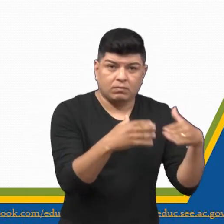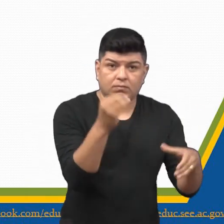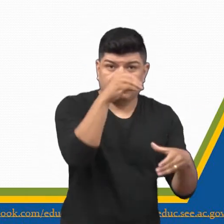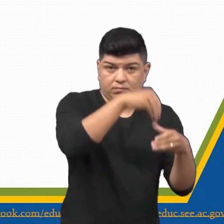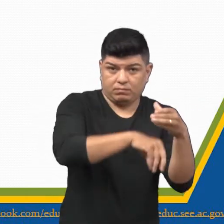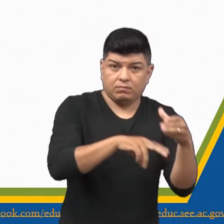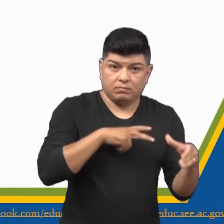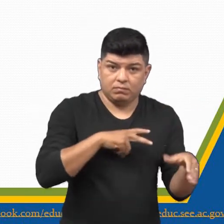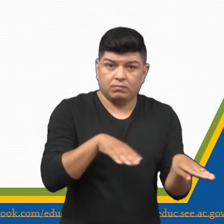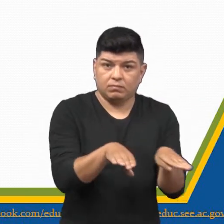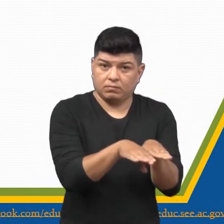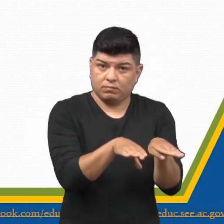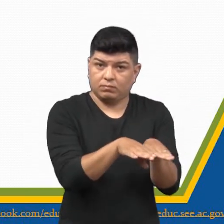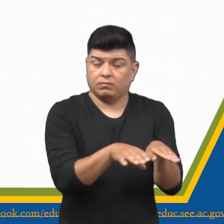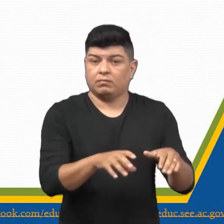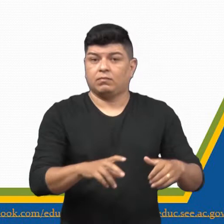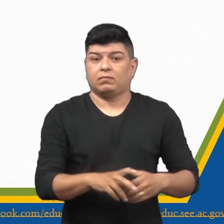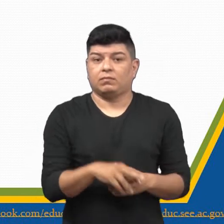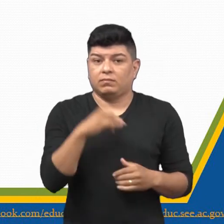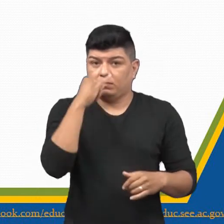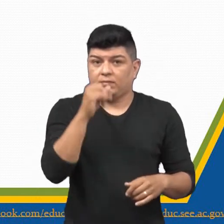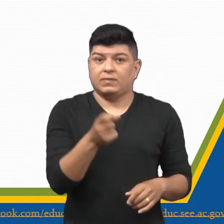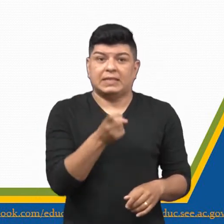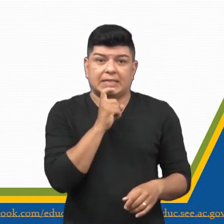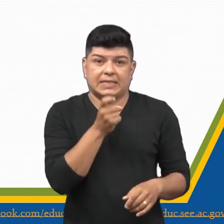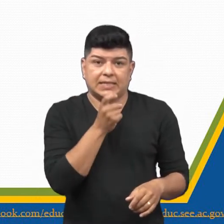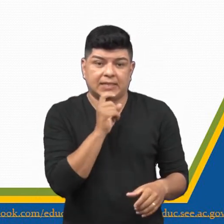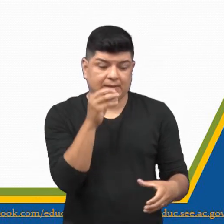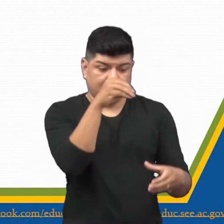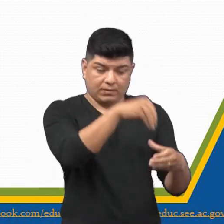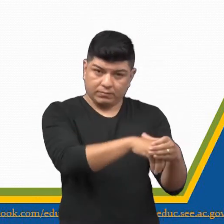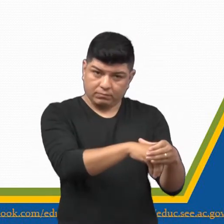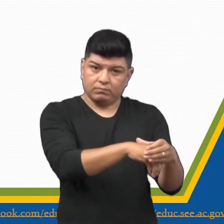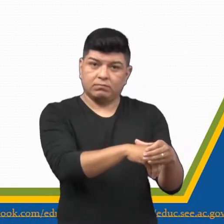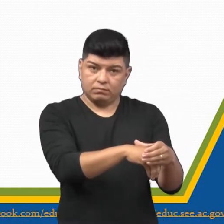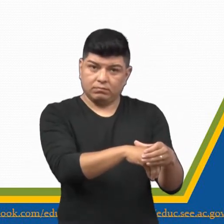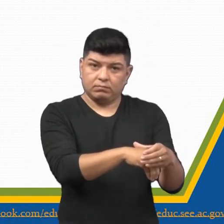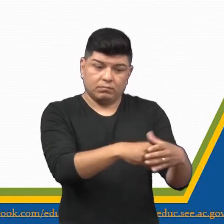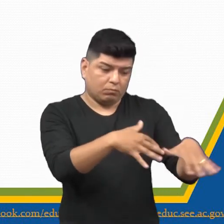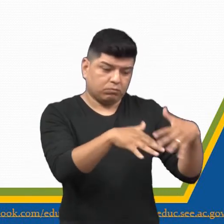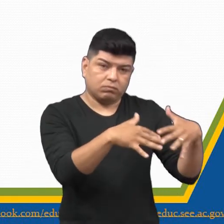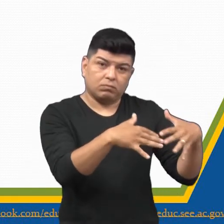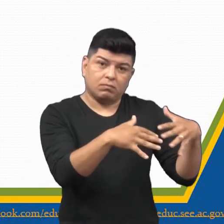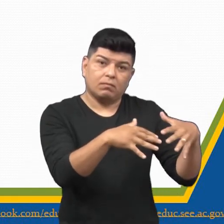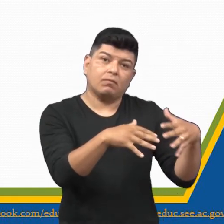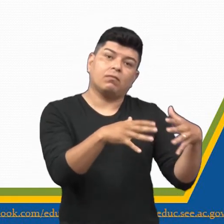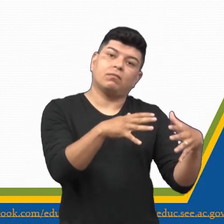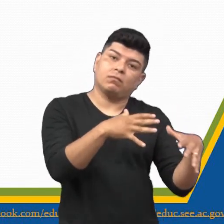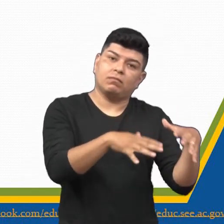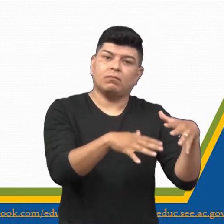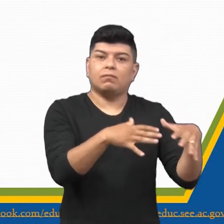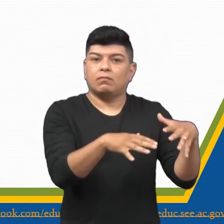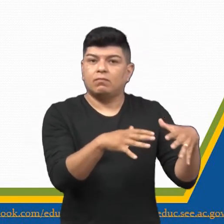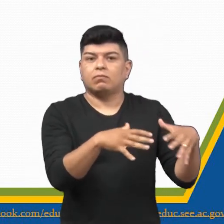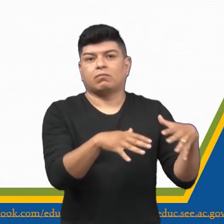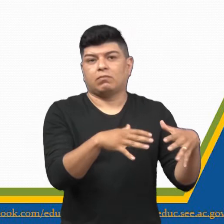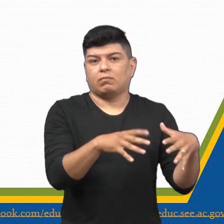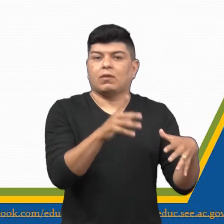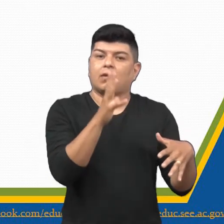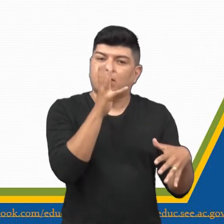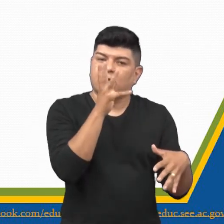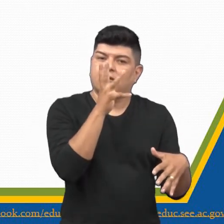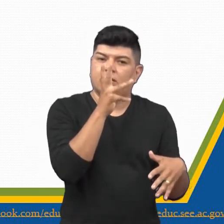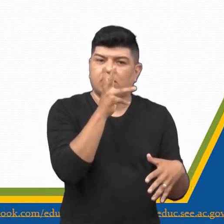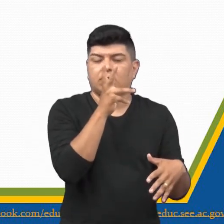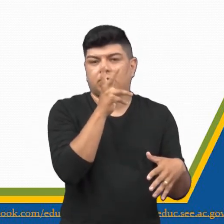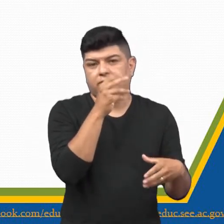do recipiente. Se você resfriar esse gás dentro do recipiente, as moléculas vão se movimentar de maneira muito mais